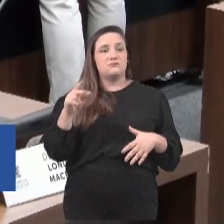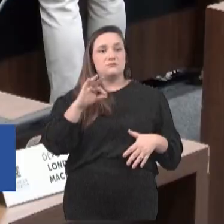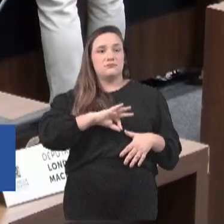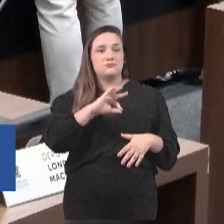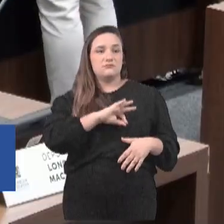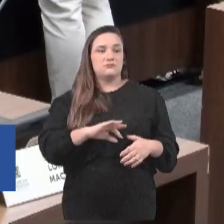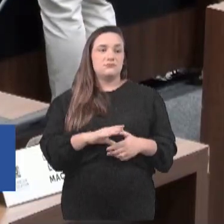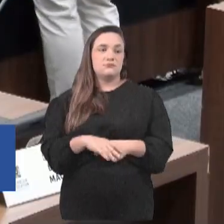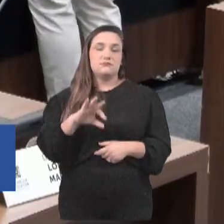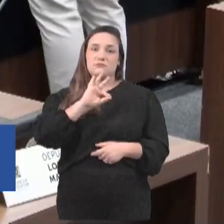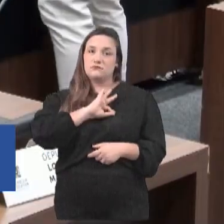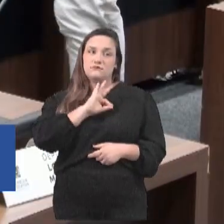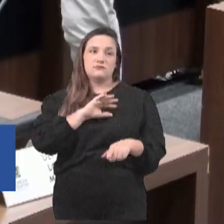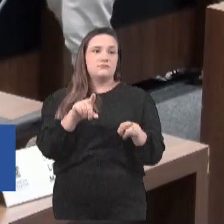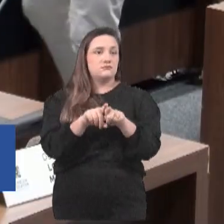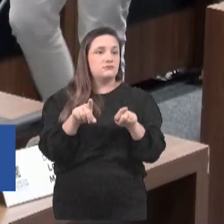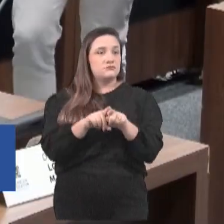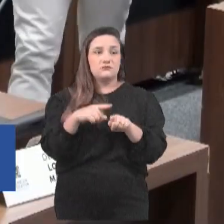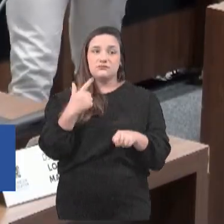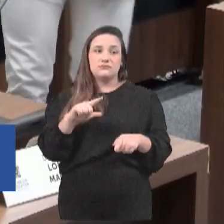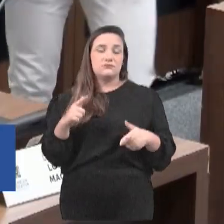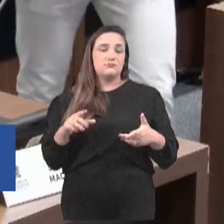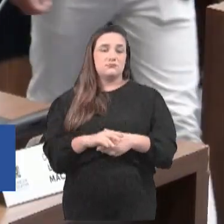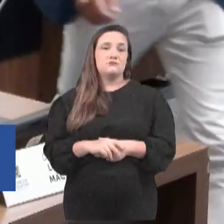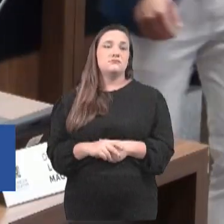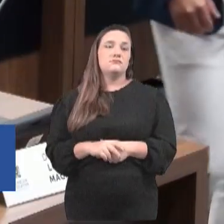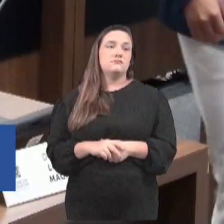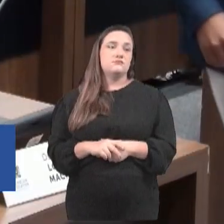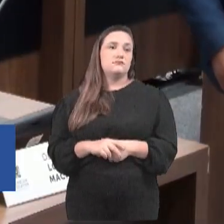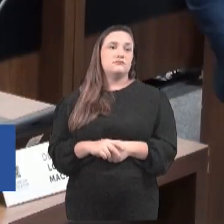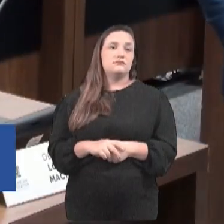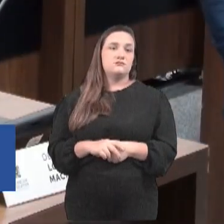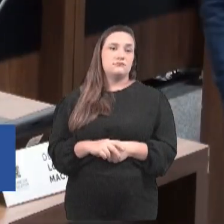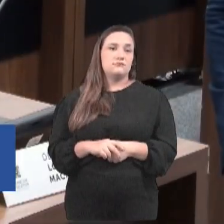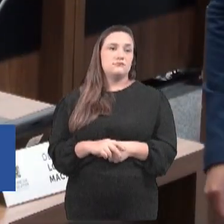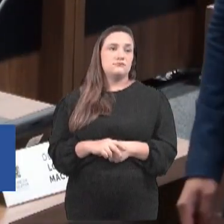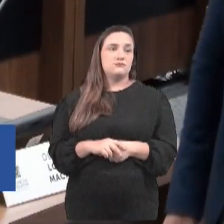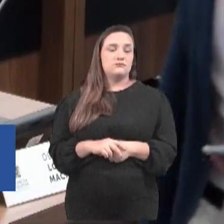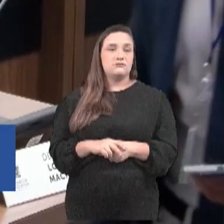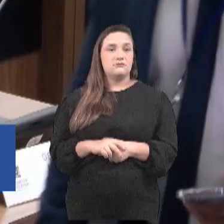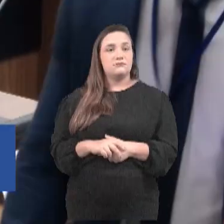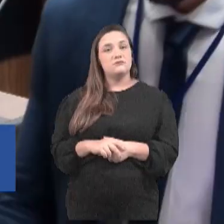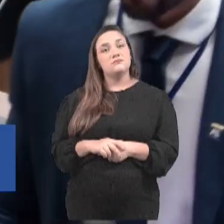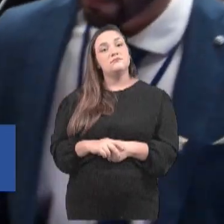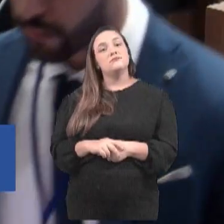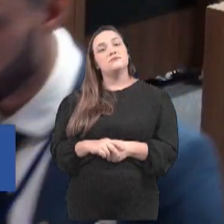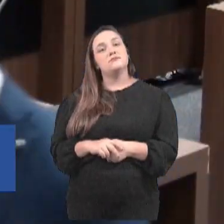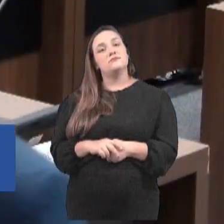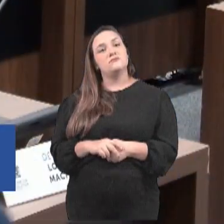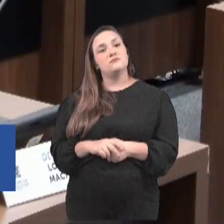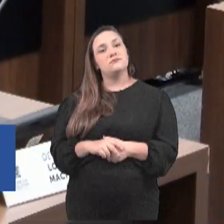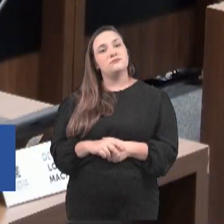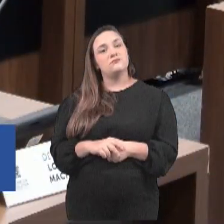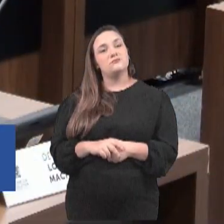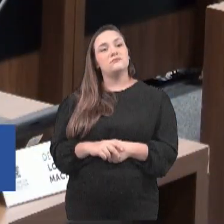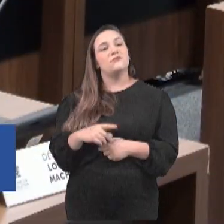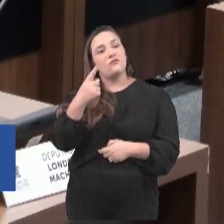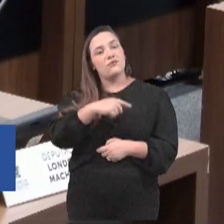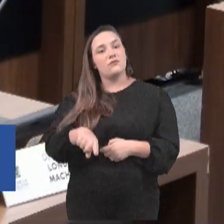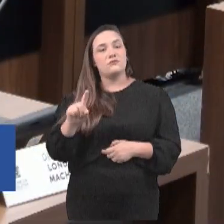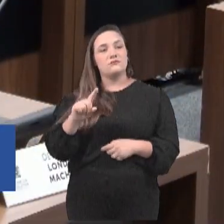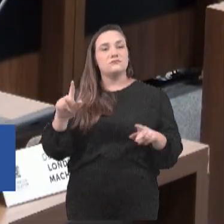aos policiais, às suas famílias, meu querido deputado que ocupa a tribuna, ir para Afonso Pena